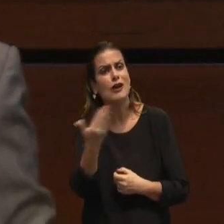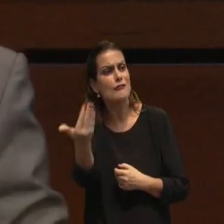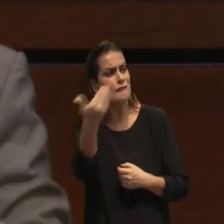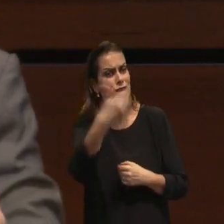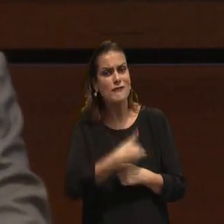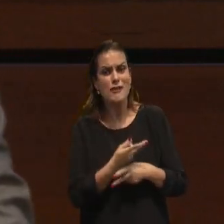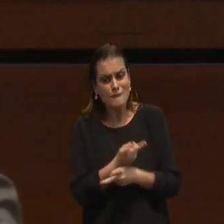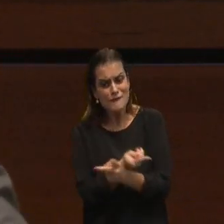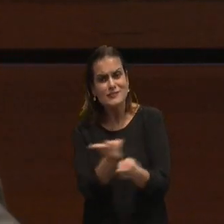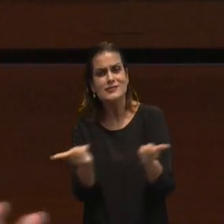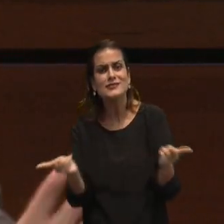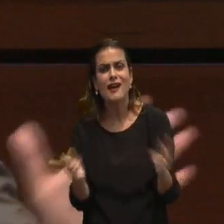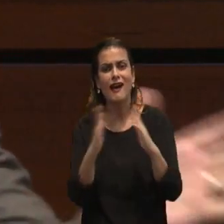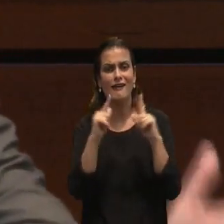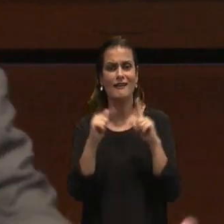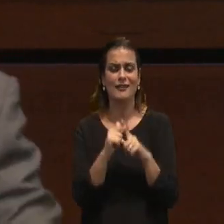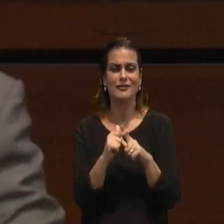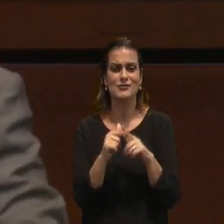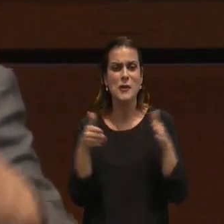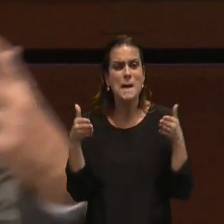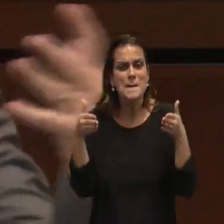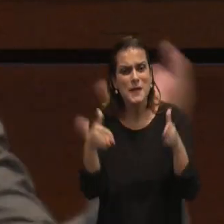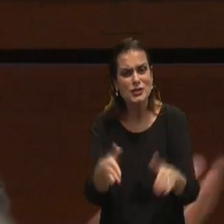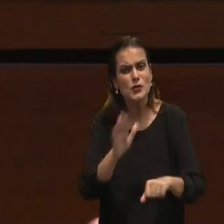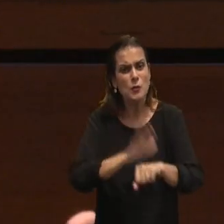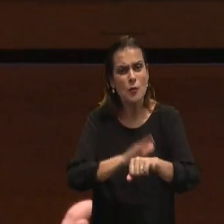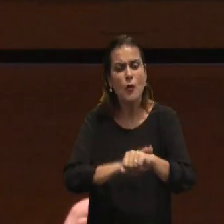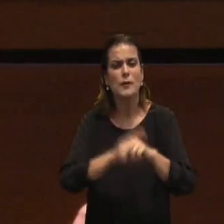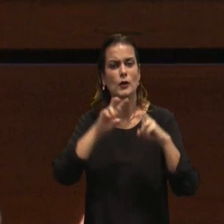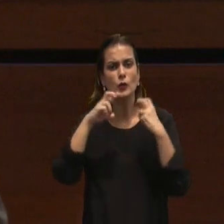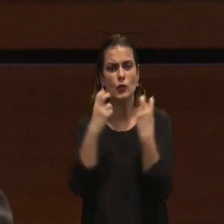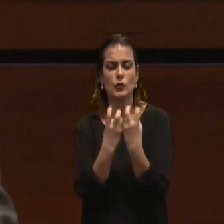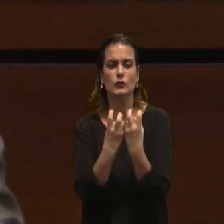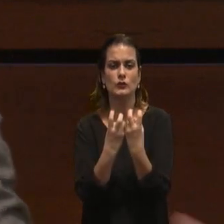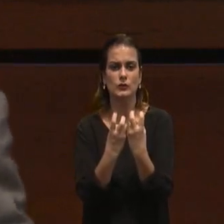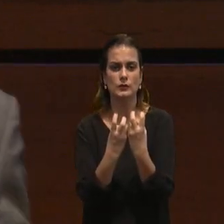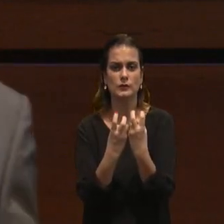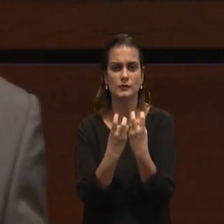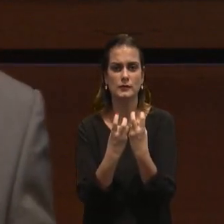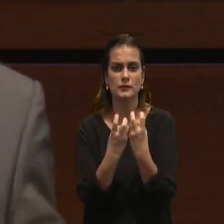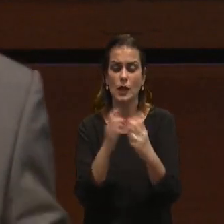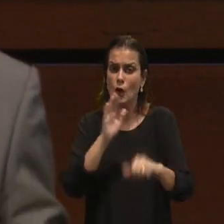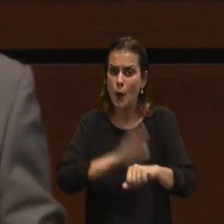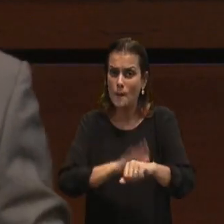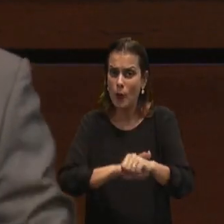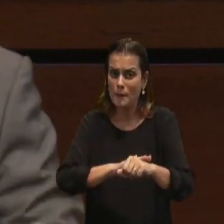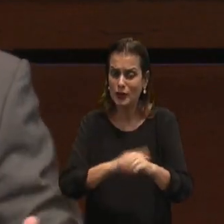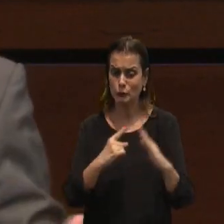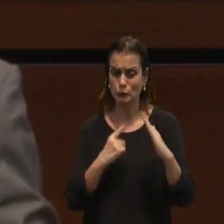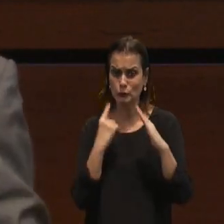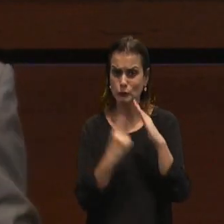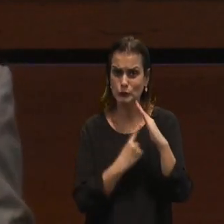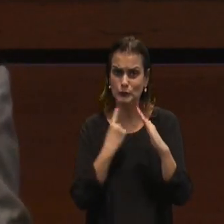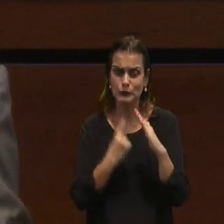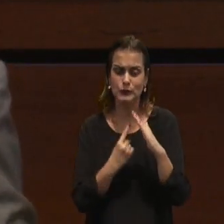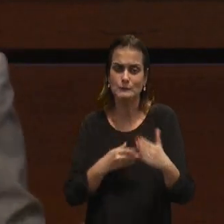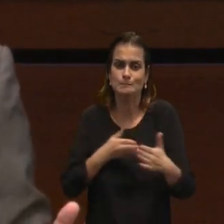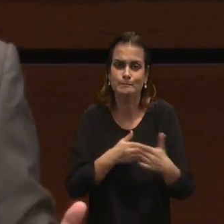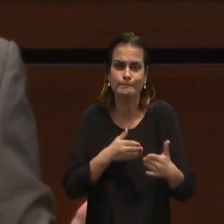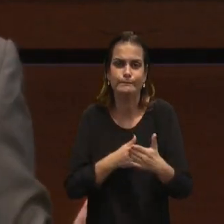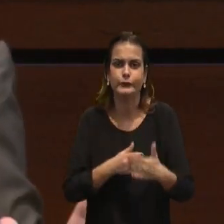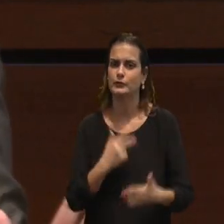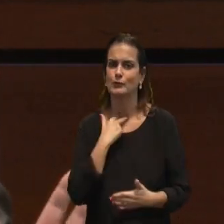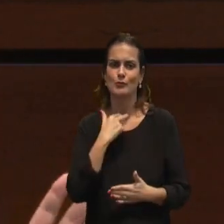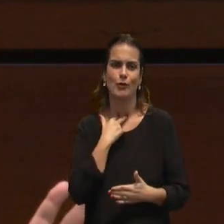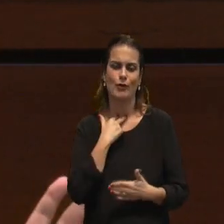igreja? Quantas pessoas gostariam de fazer parte de um momento de culto? E este momento do distanciamento, elas estão impedidas. Mas